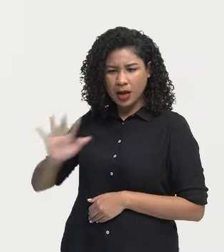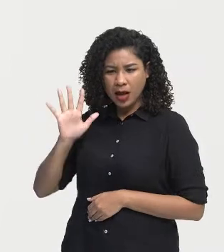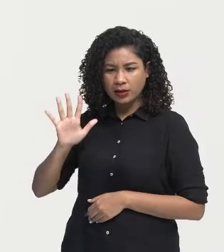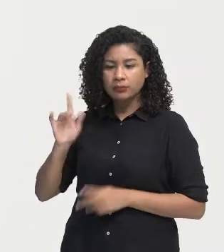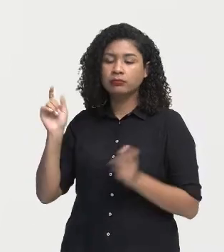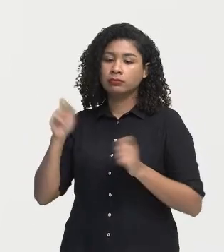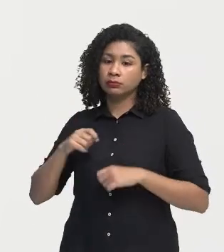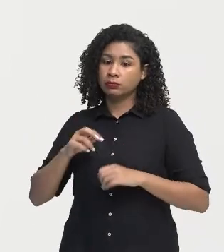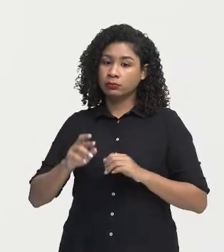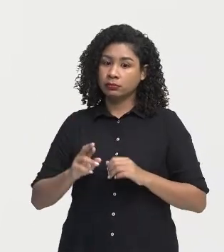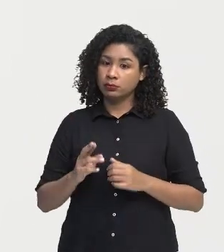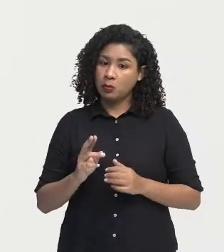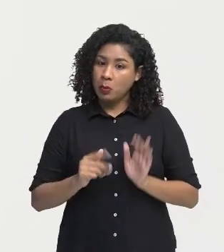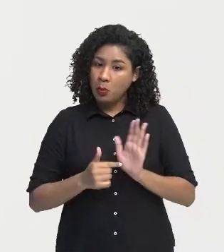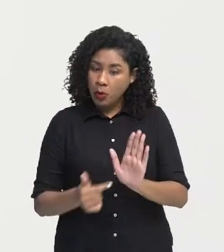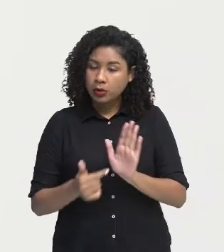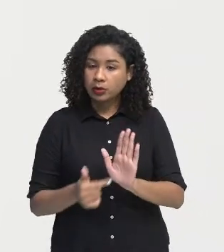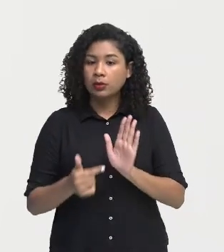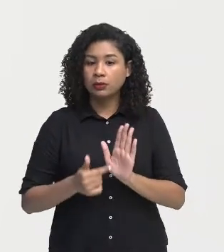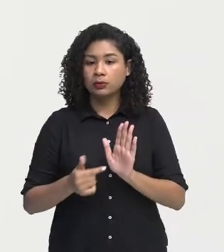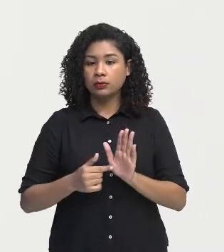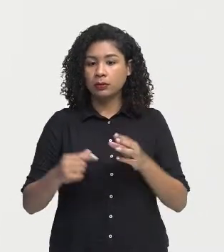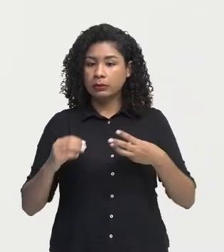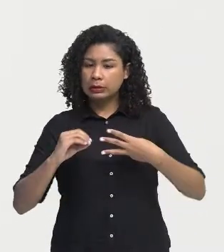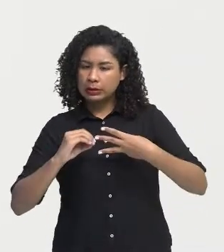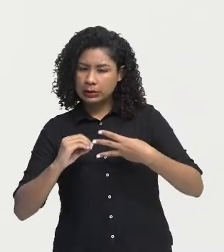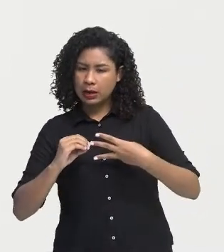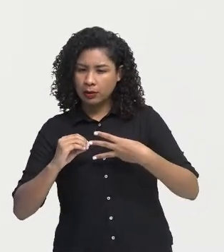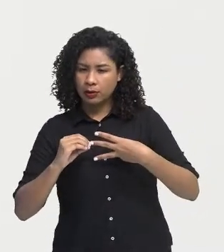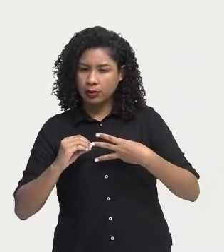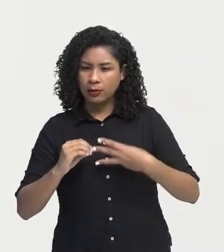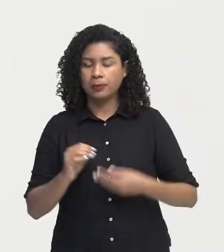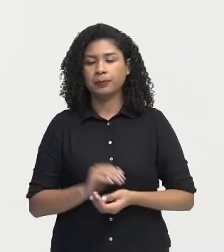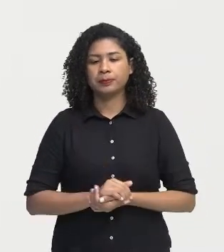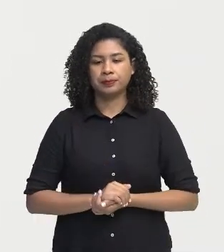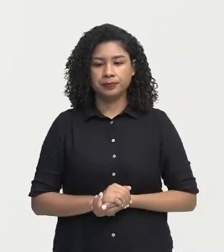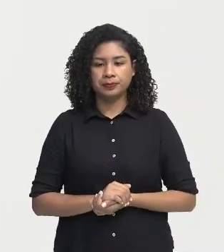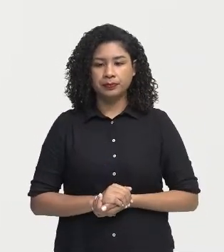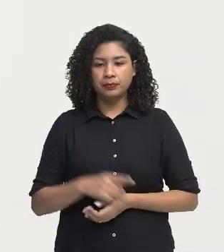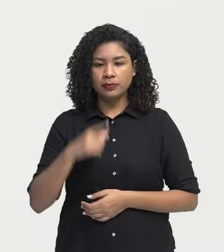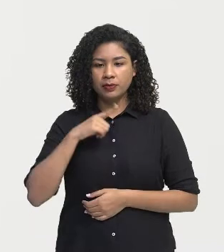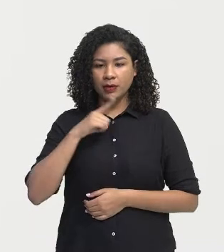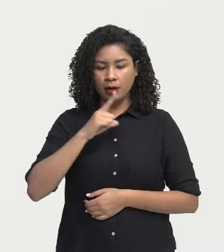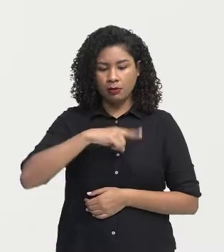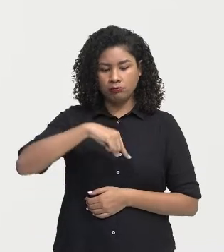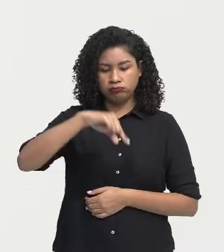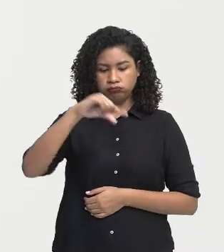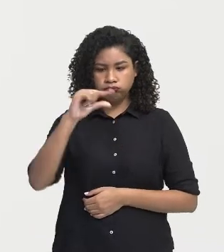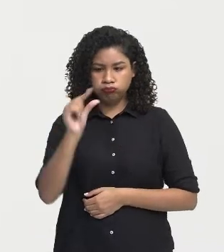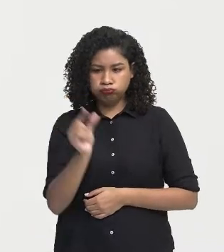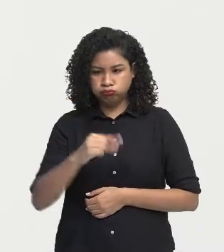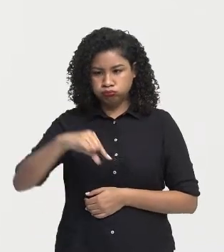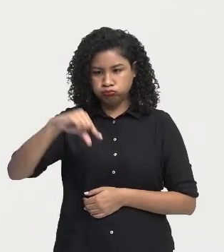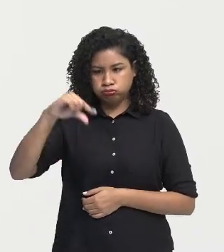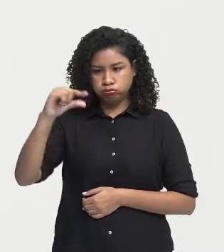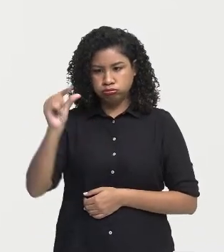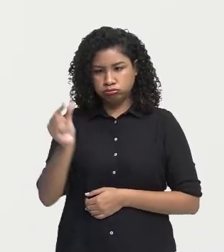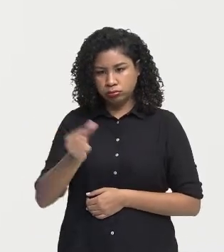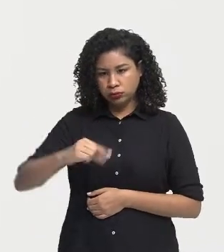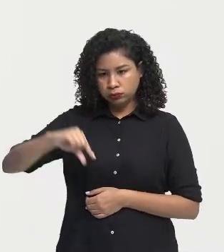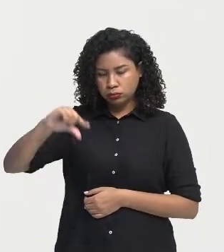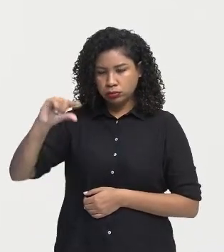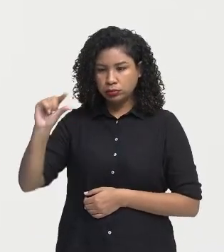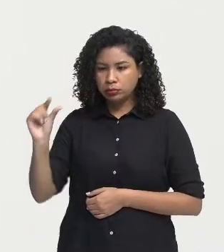uma célula. Né? Então, a gente tem aqui uma célula. Aqui a gente observa, ó, a membrana que vai separar o